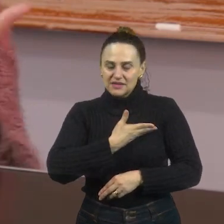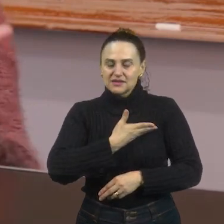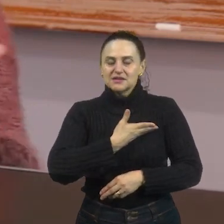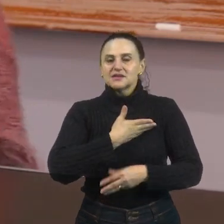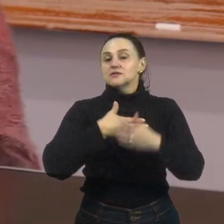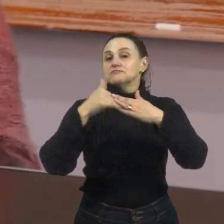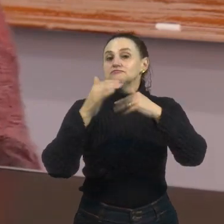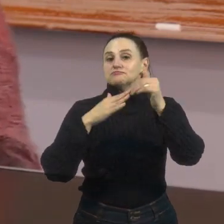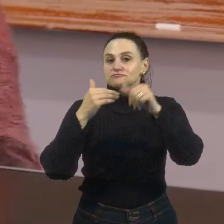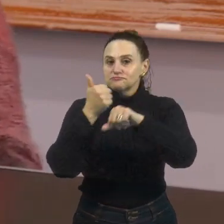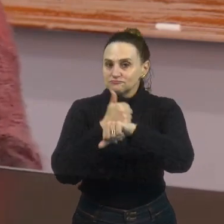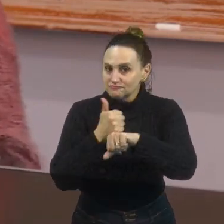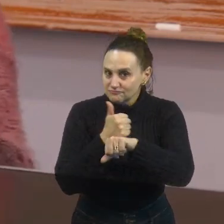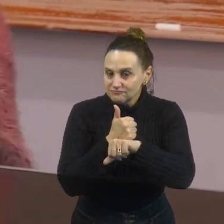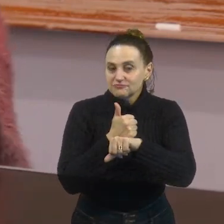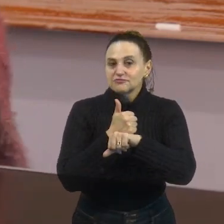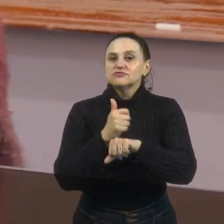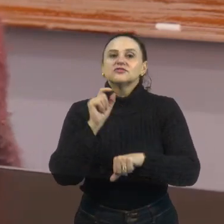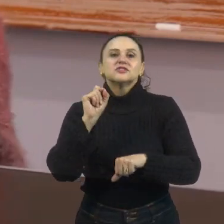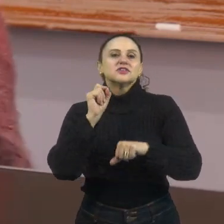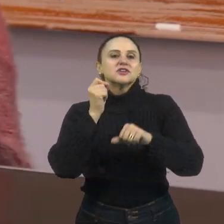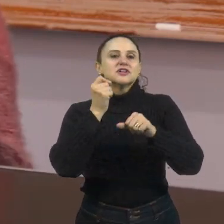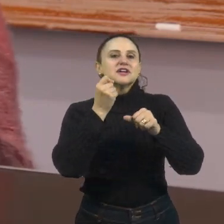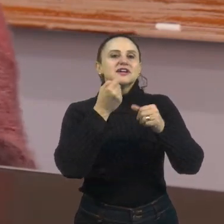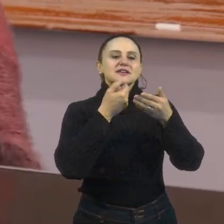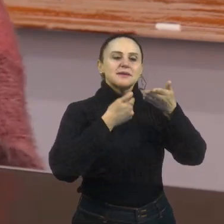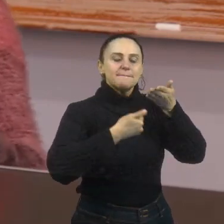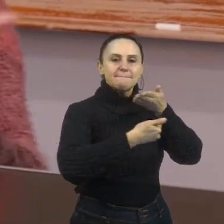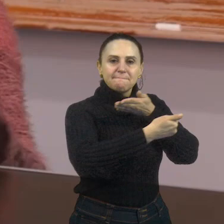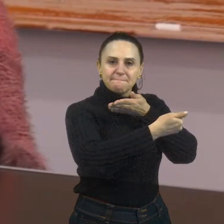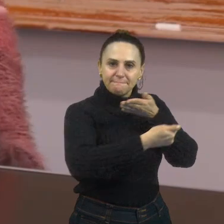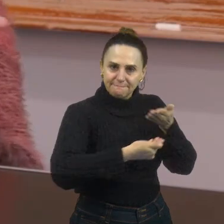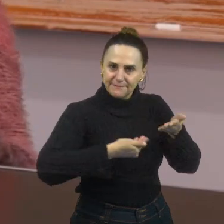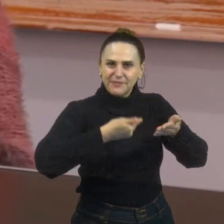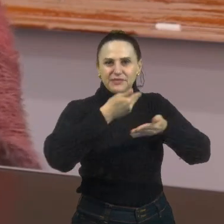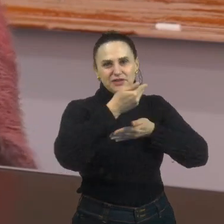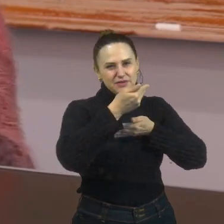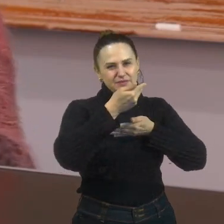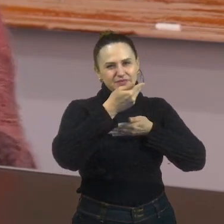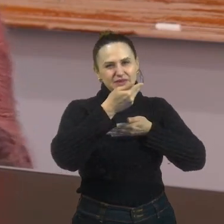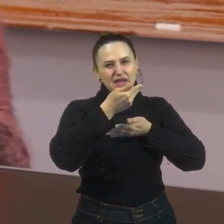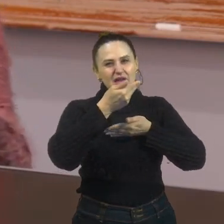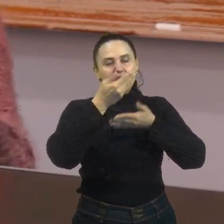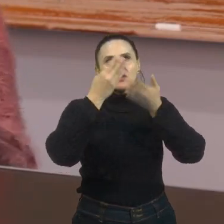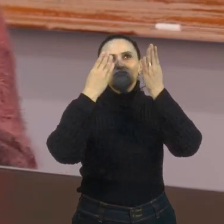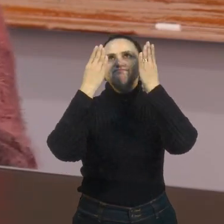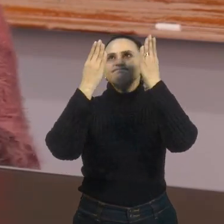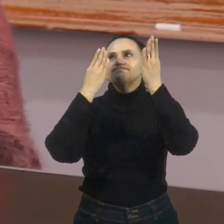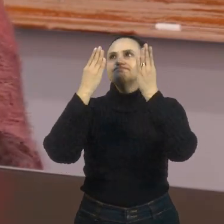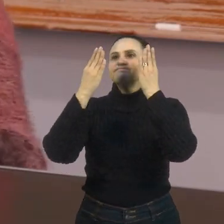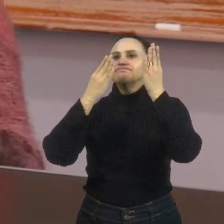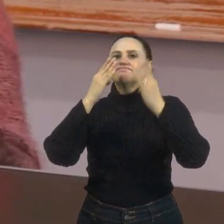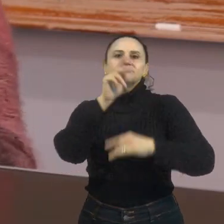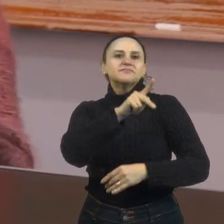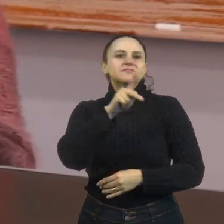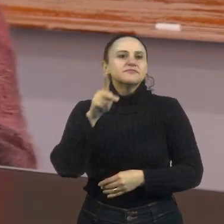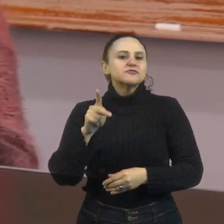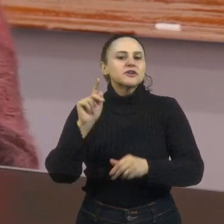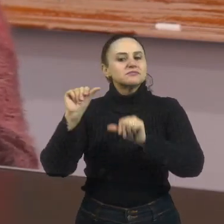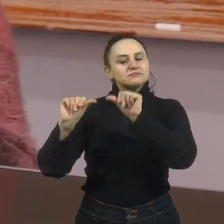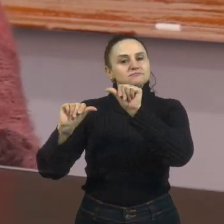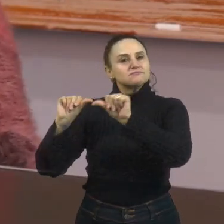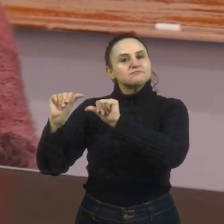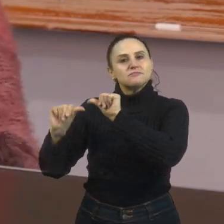com o colega de profissão? Com a mediação. O quanto o psiquismo desse professor vai se